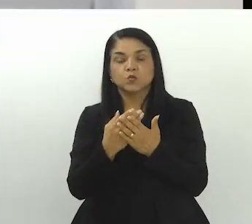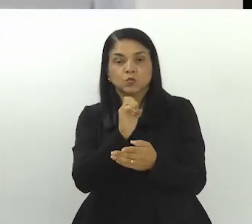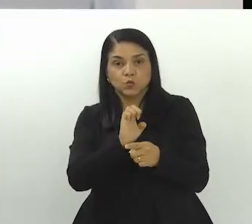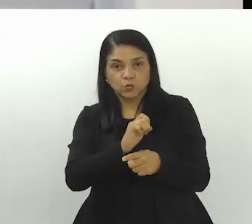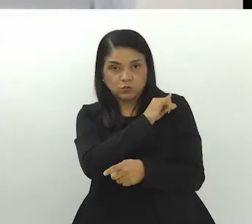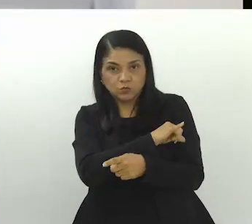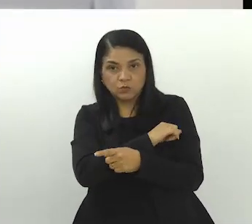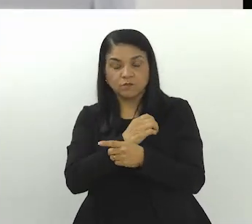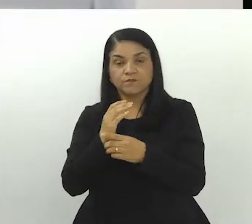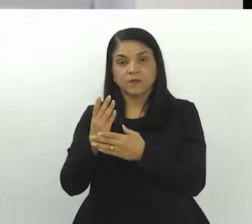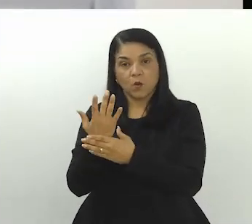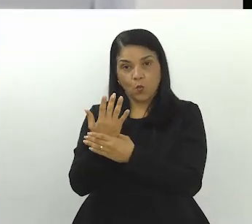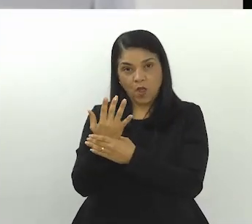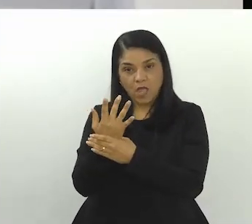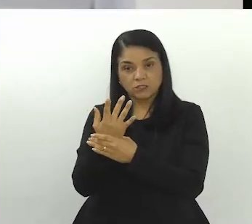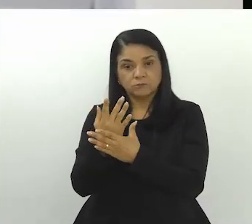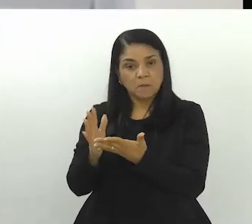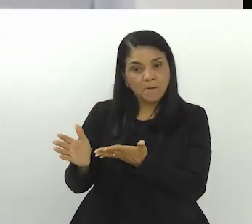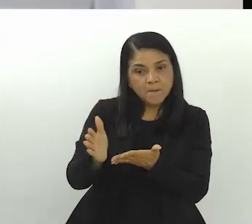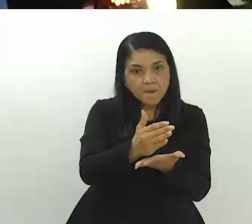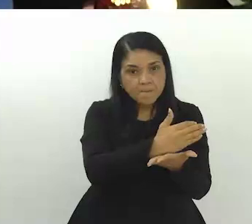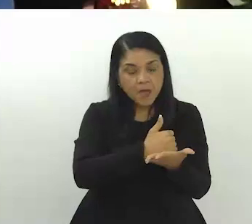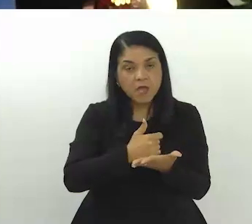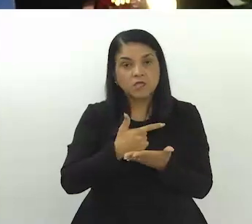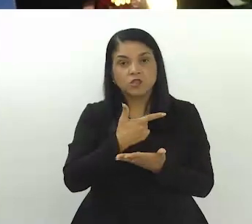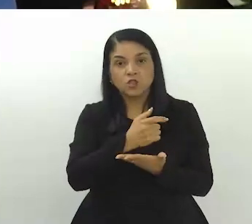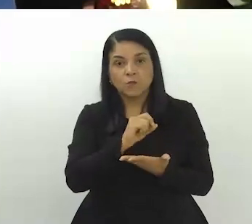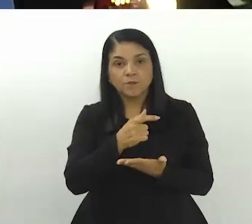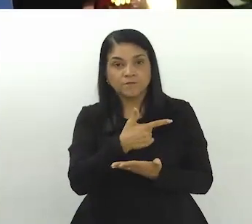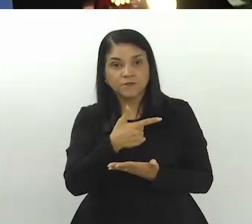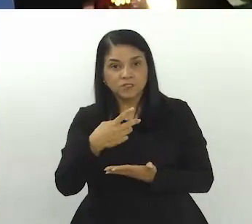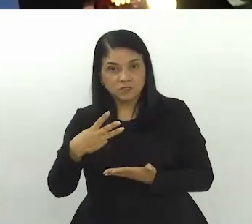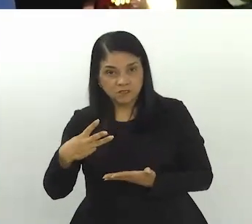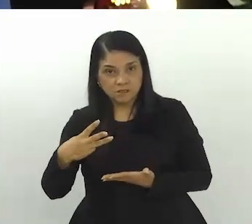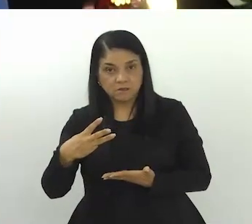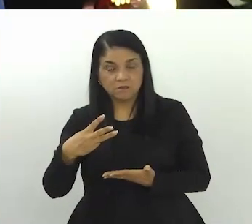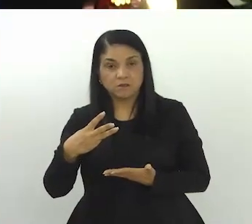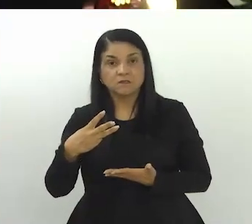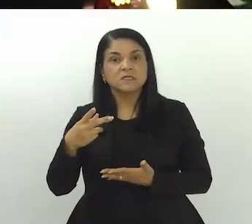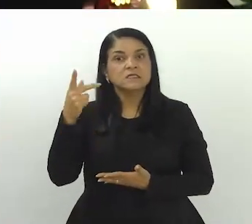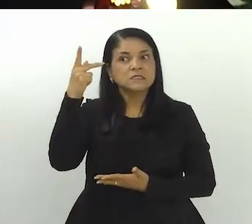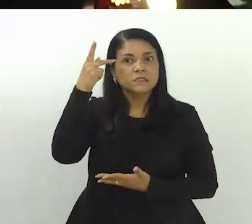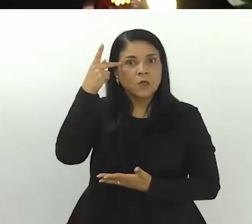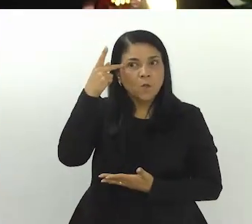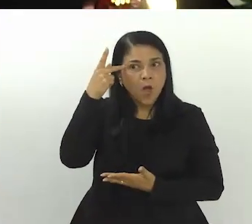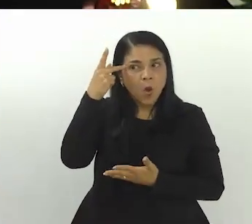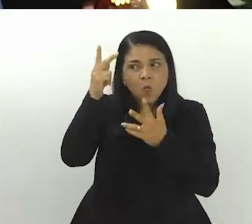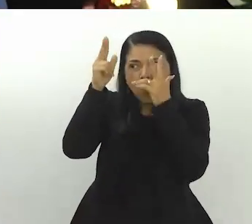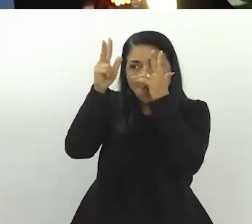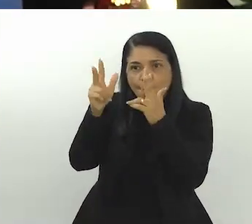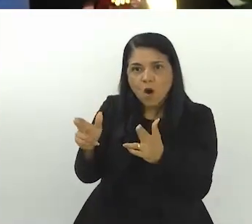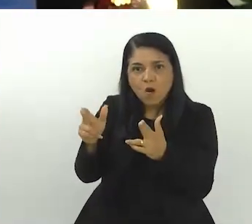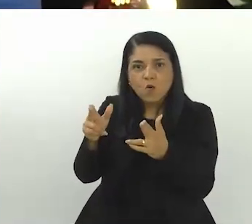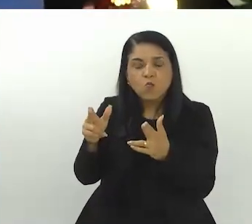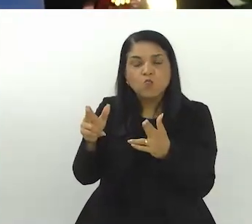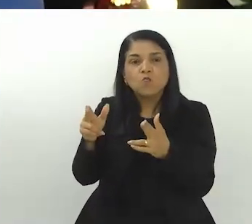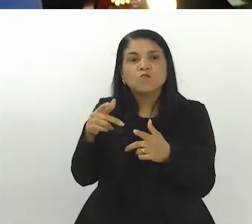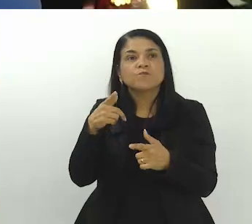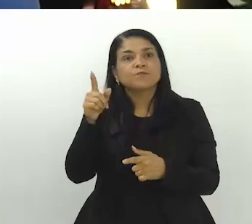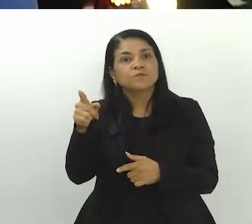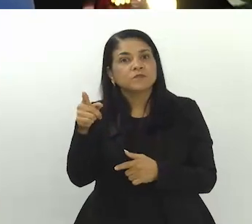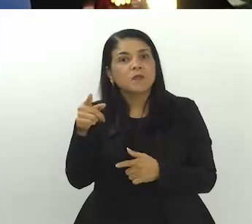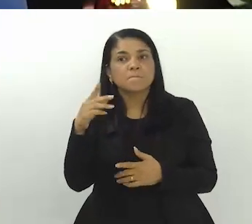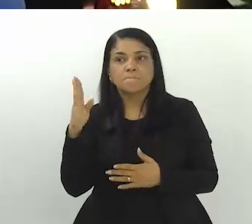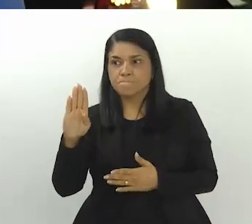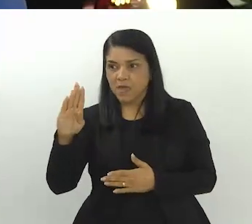mapeou casos noticiados ao longo de 2023. E São Paulo também não é diferente, como também não é diferente